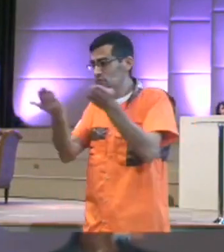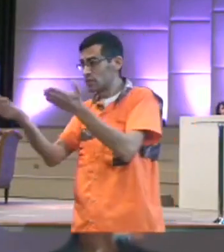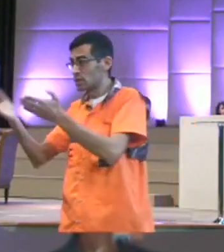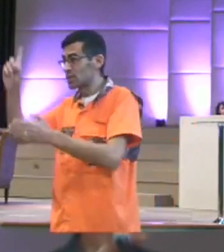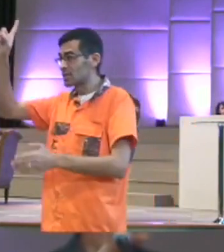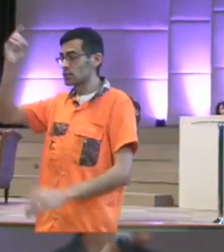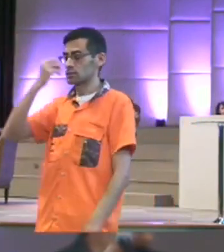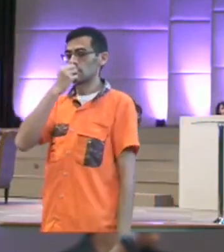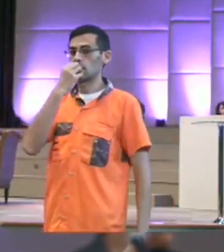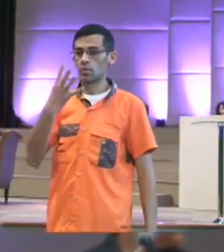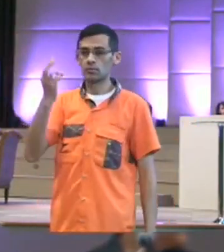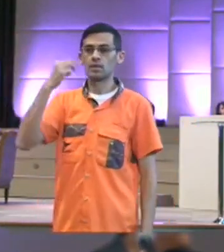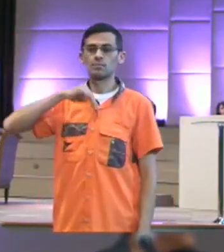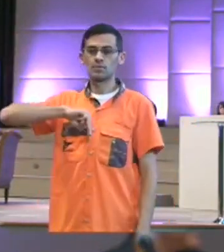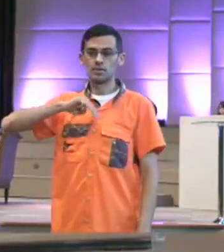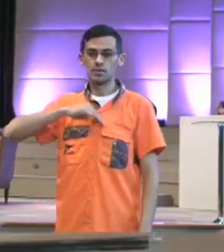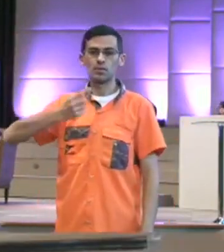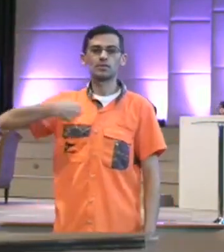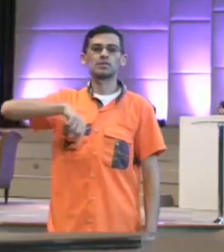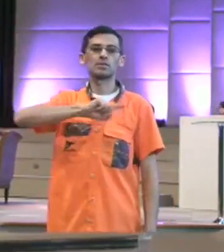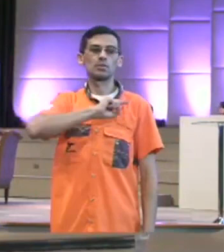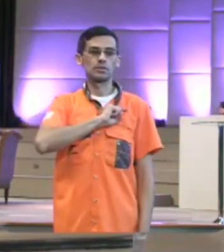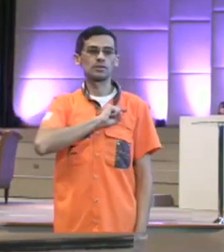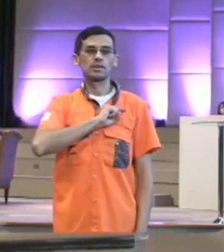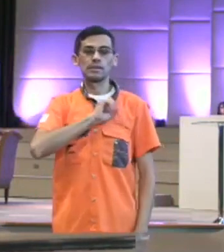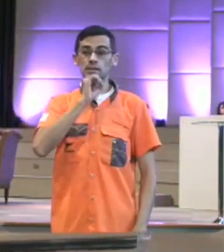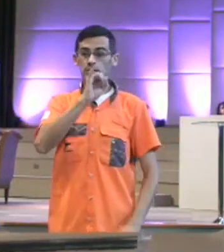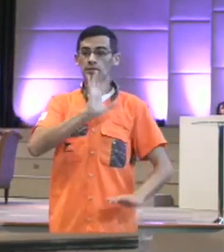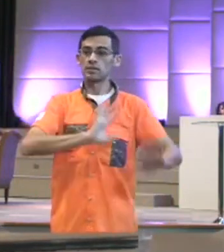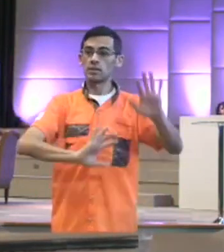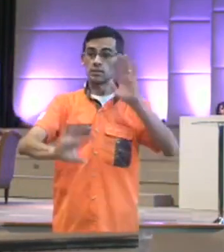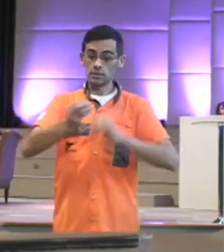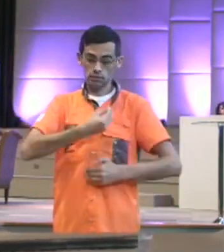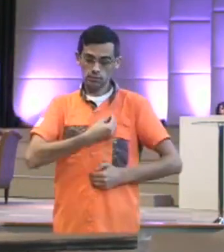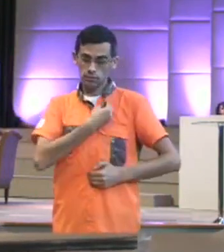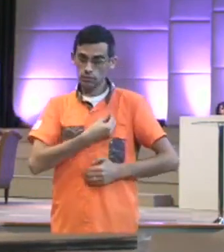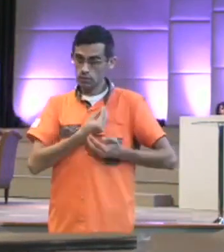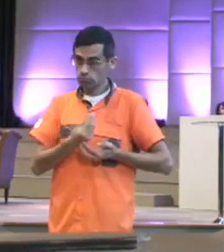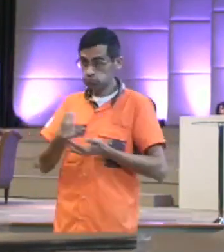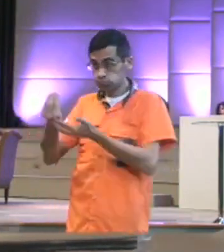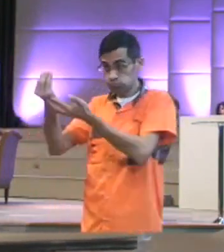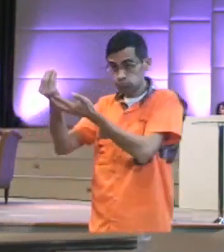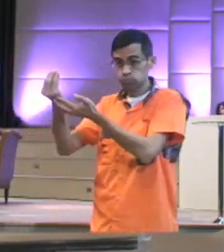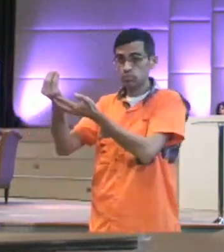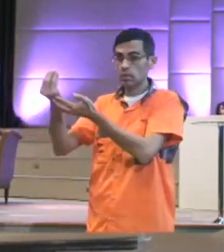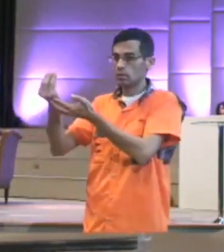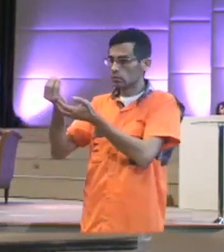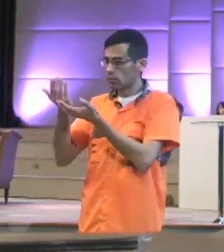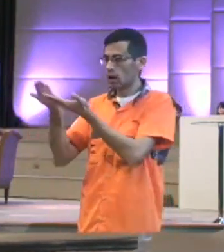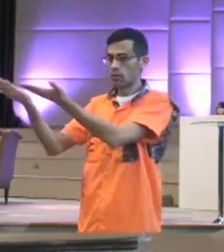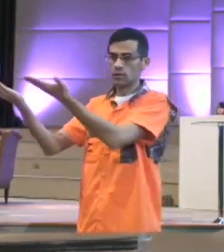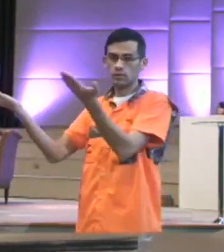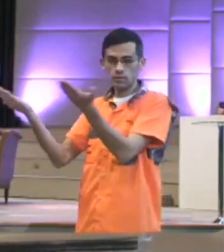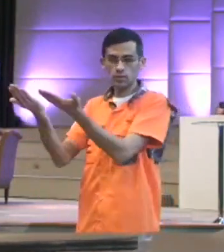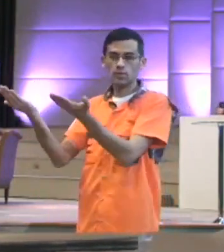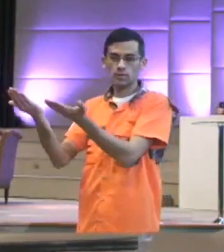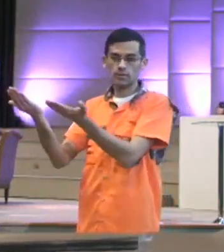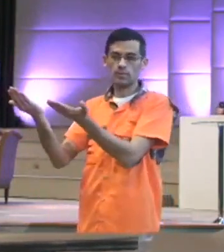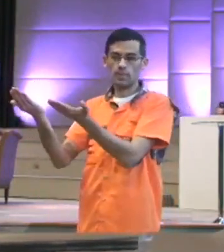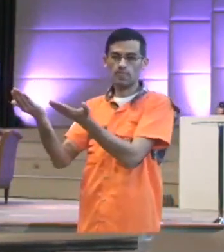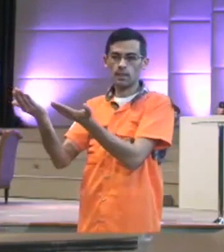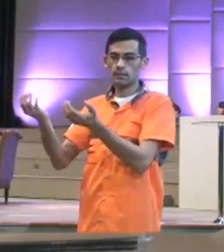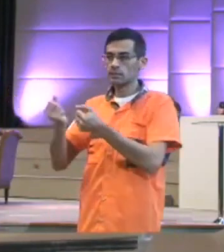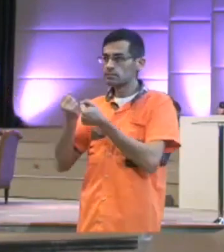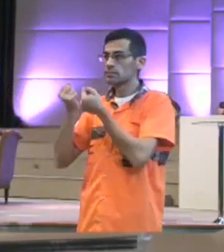bom e tem misericórdia de nós. Se você vem trazendo a tua vida, vem, traz